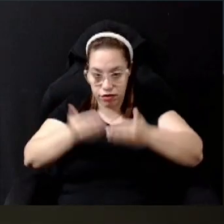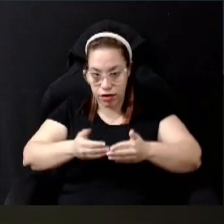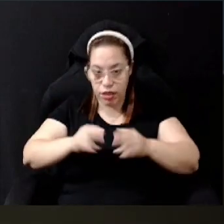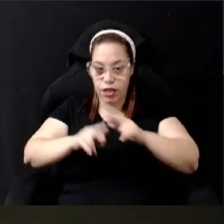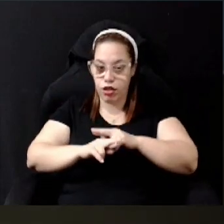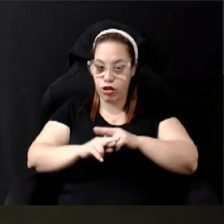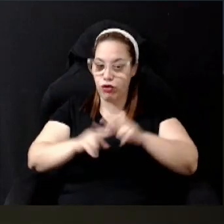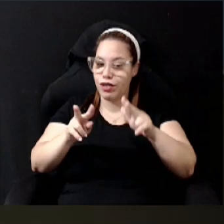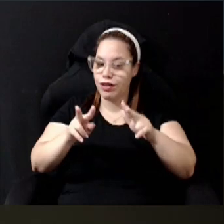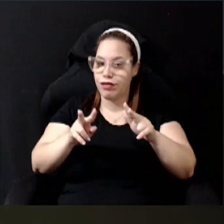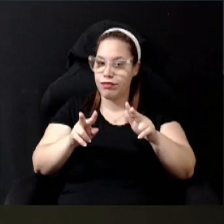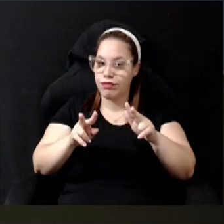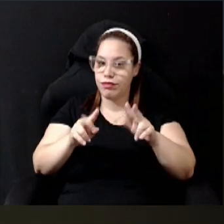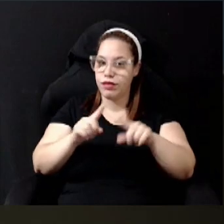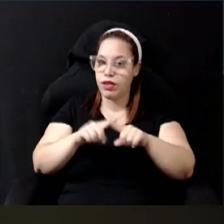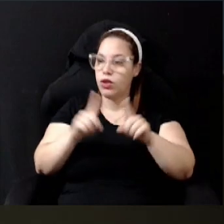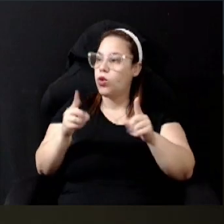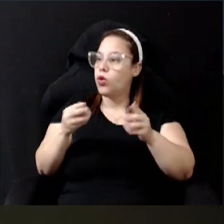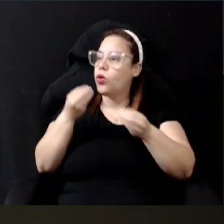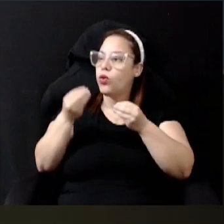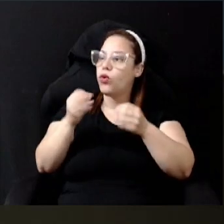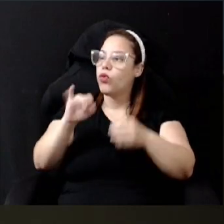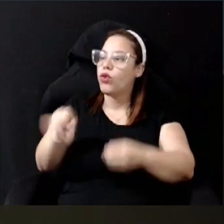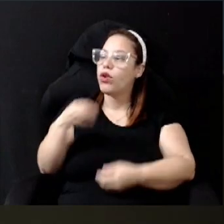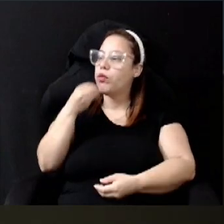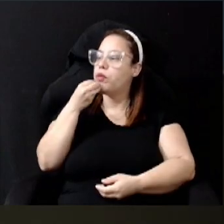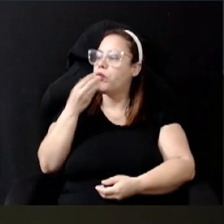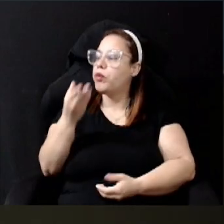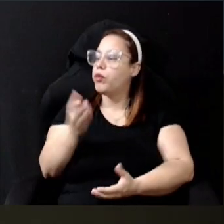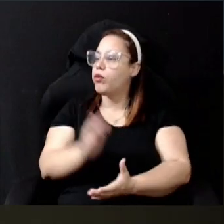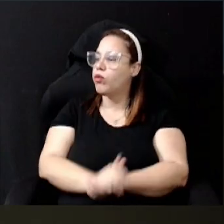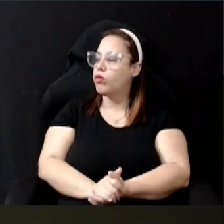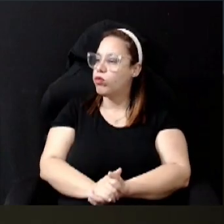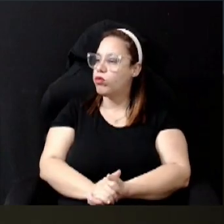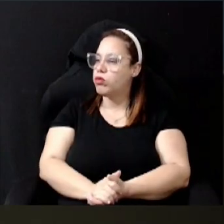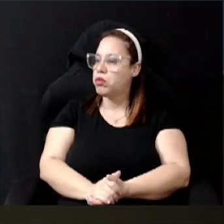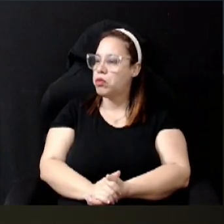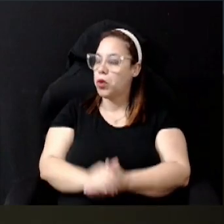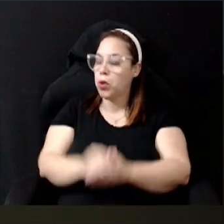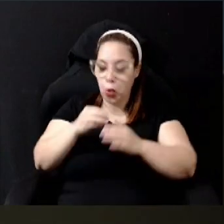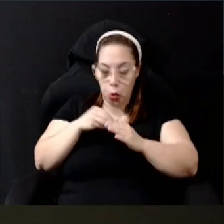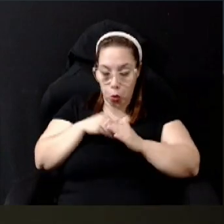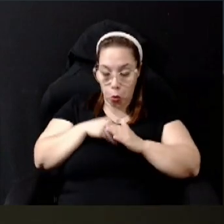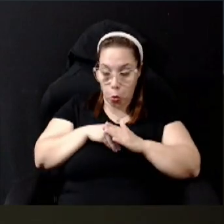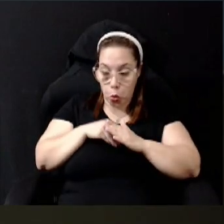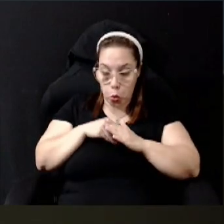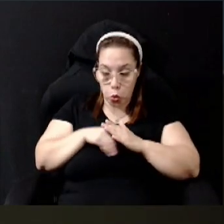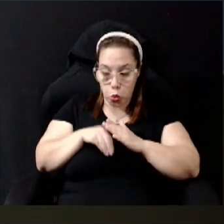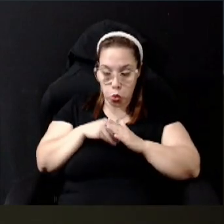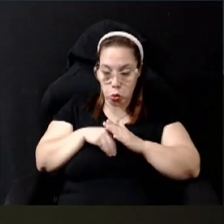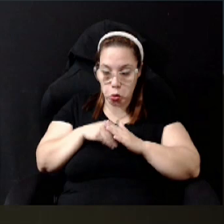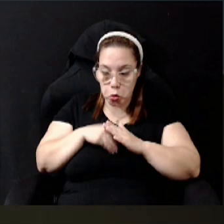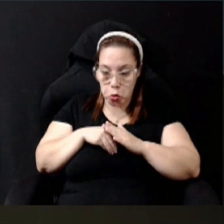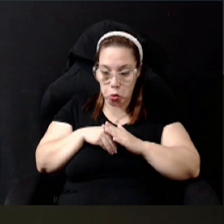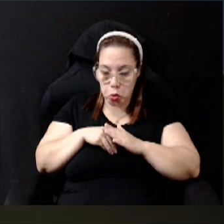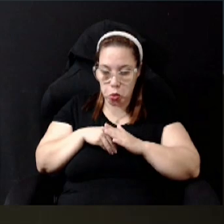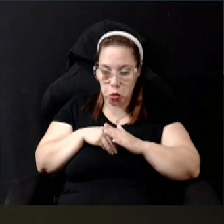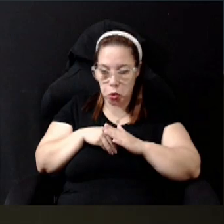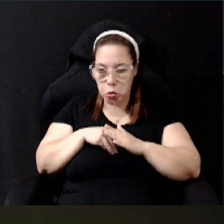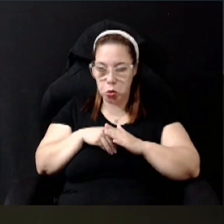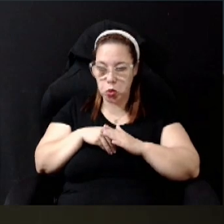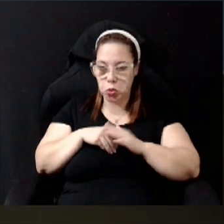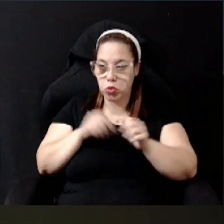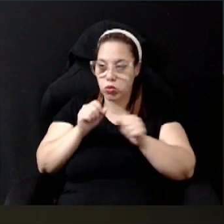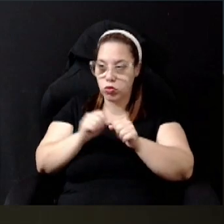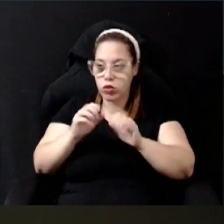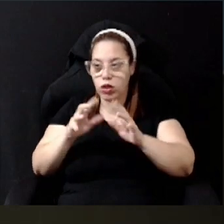Mas como veio essa oportunidade? Ela foi uma sementinha que foi plantada enquanto você estava fazendo toda essa